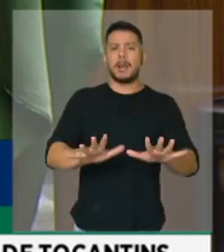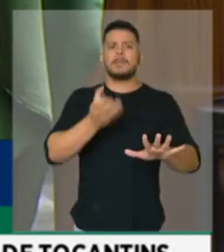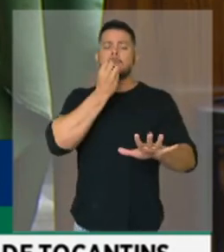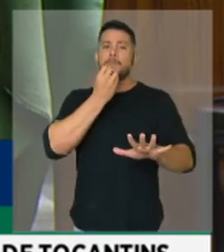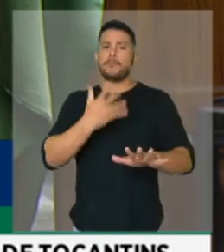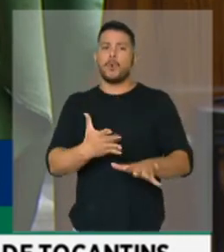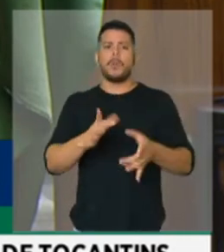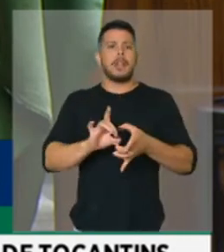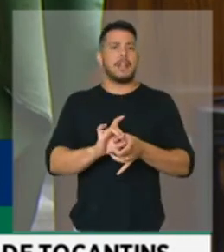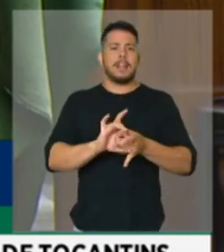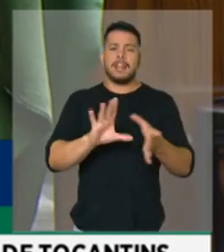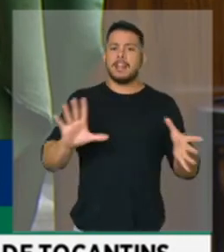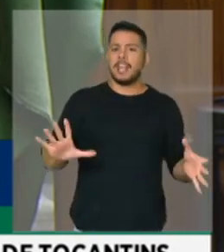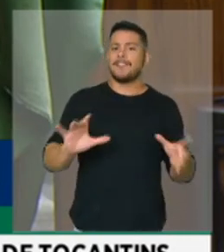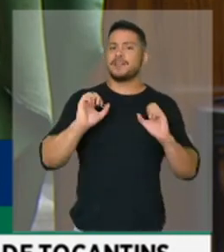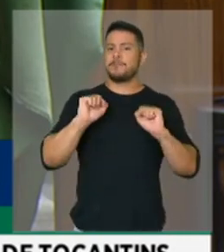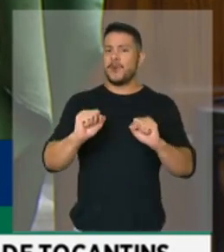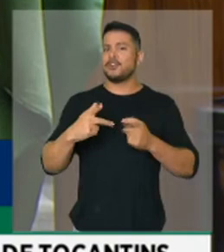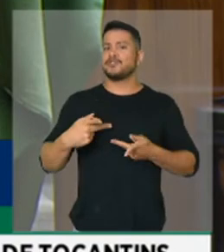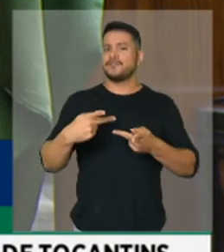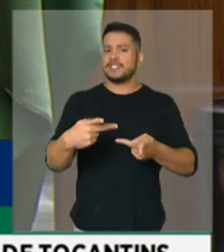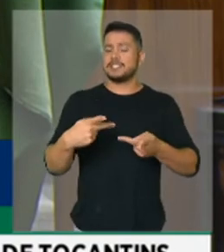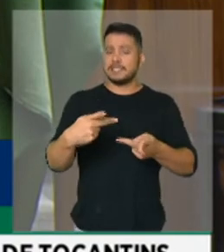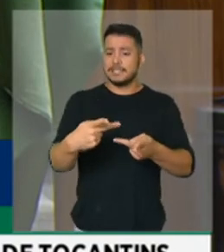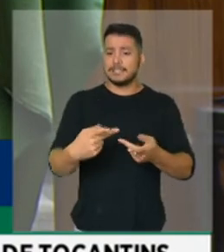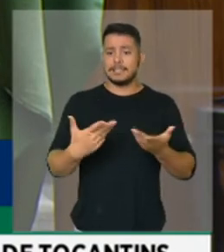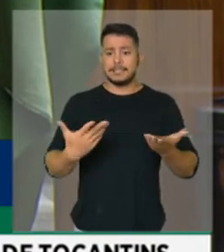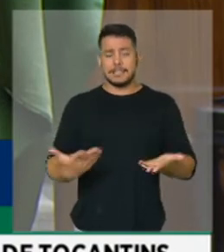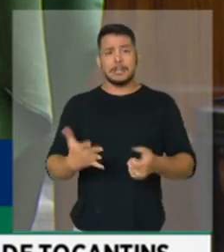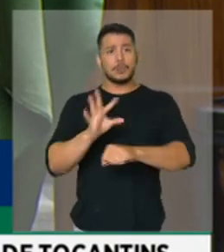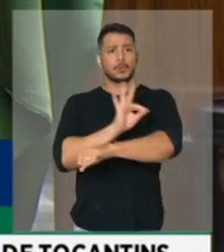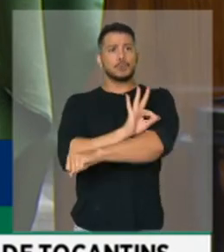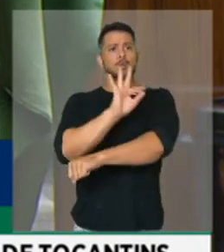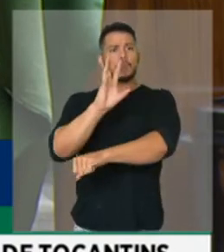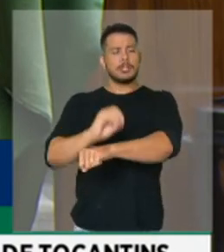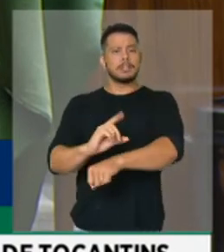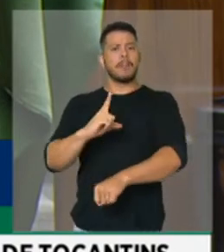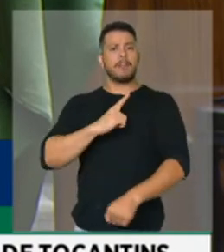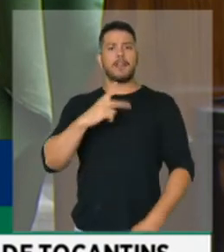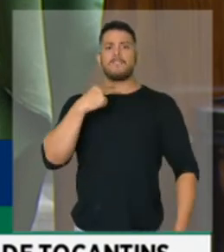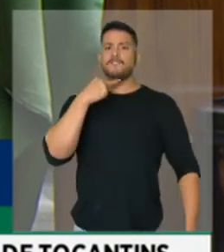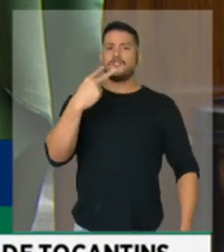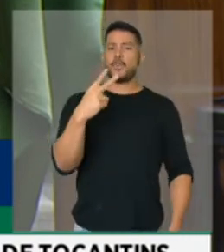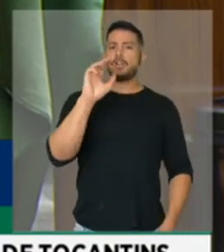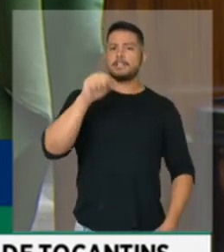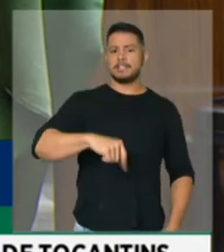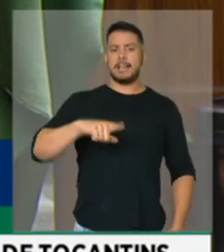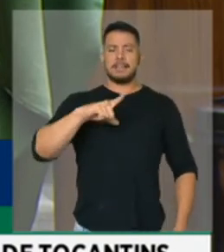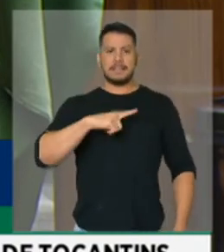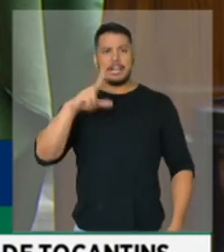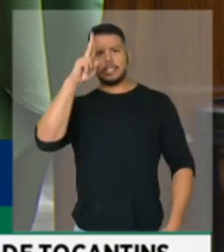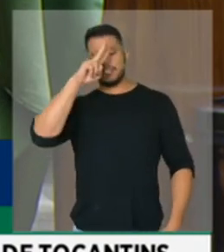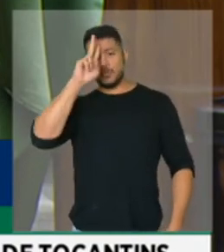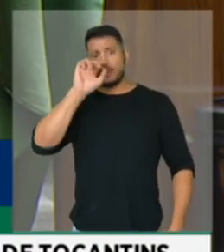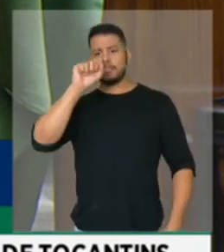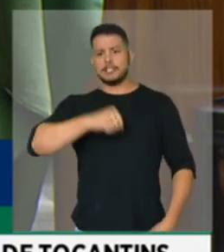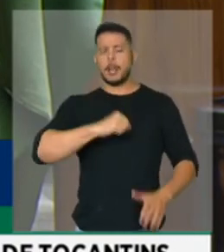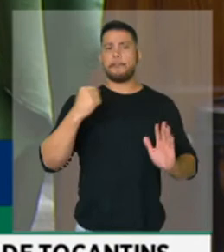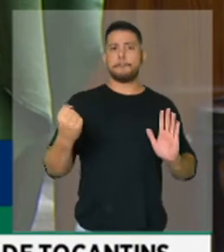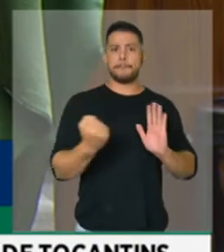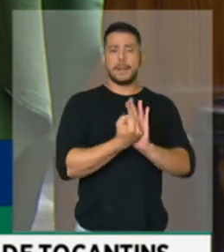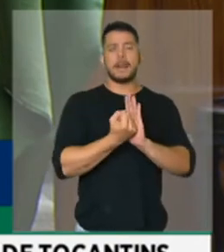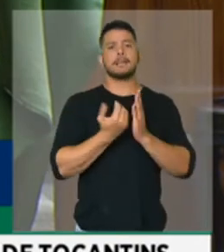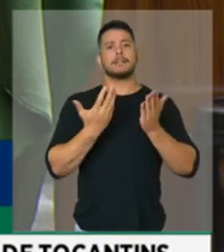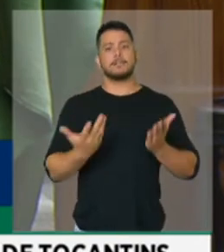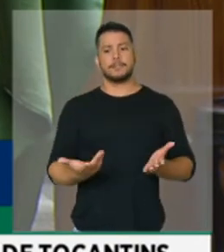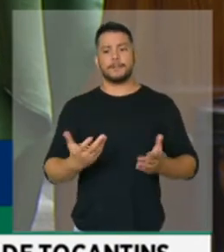a lhes receber e dizer que o Tocantins tem vez, tem voz, e essa PEC aqui hoje há de ecoar por muito tempo nos